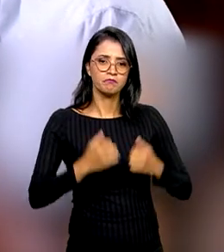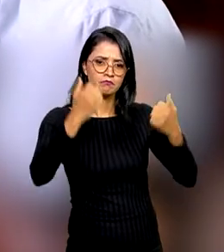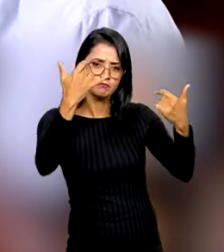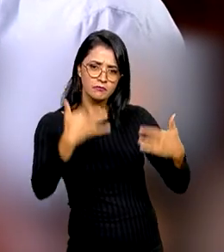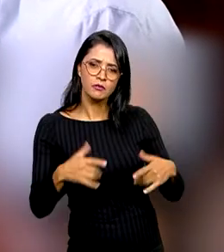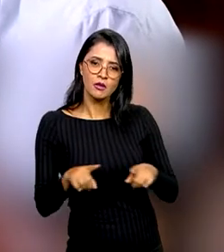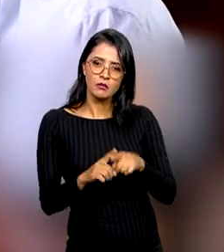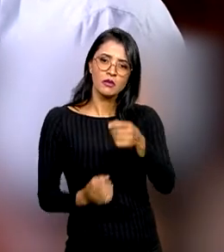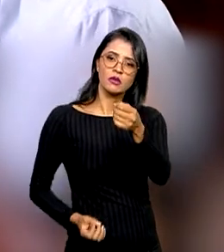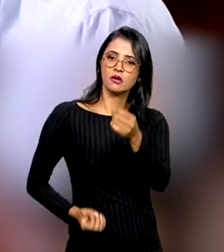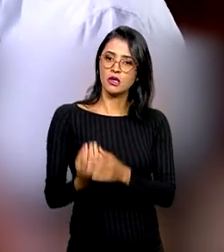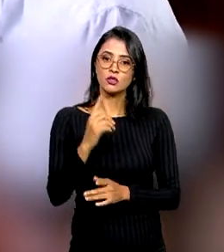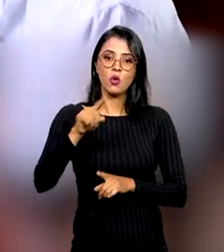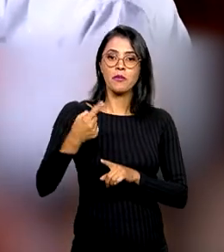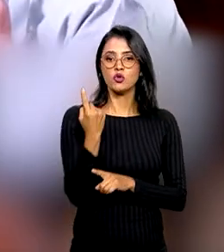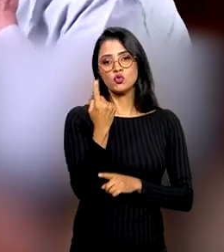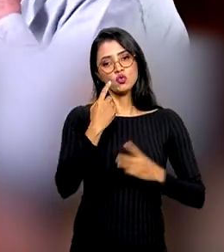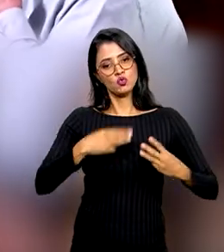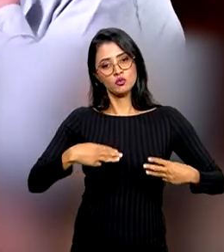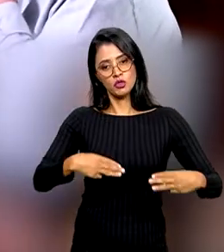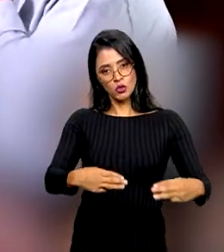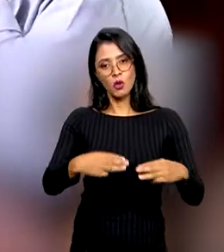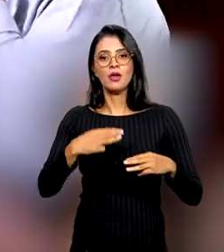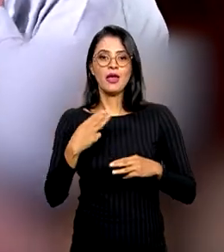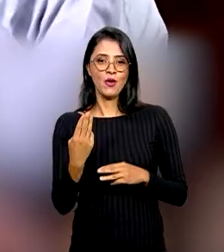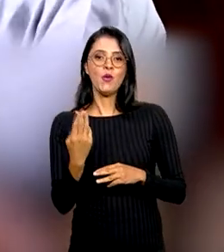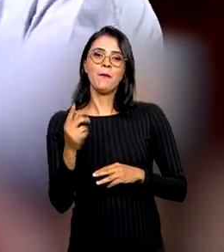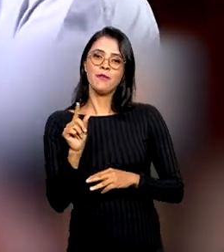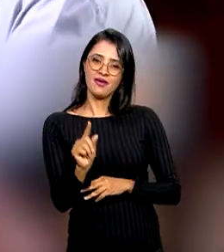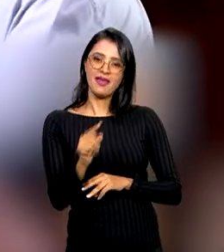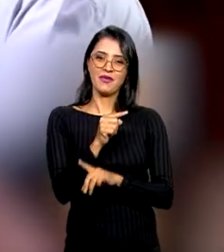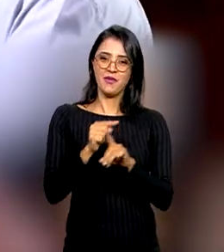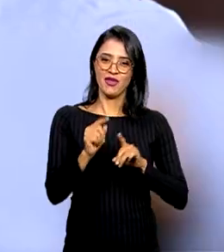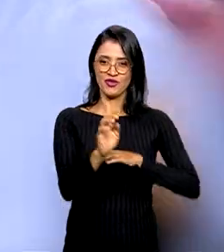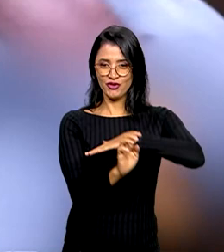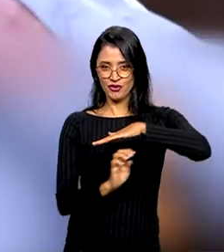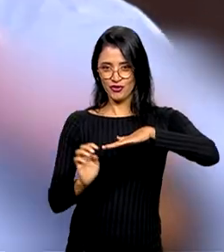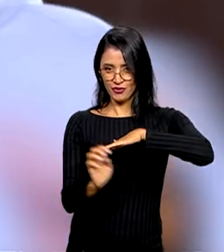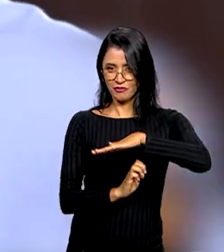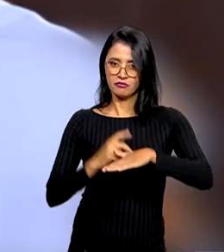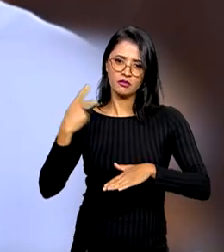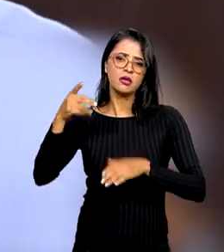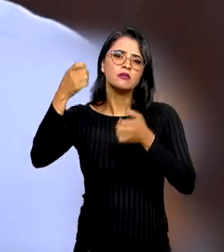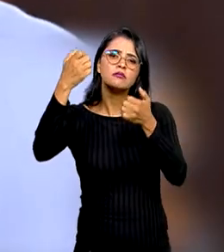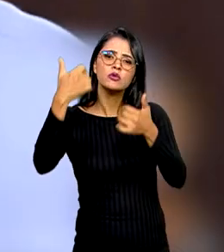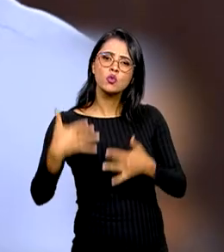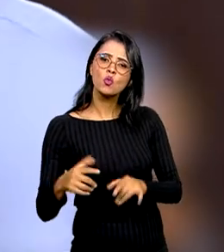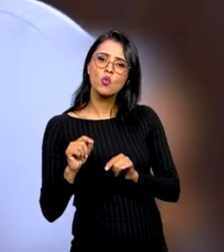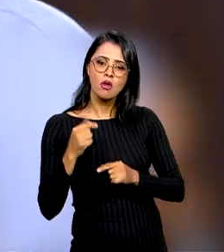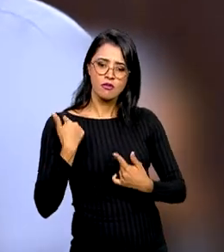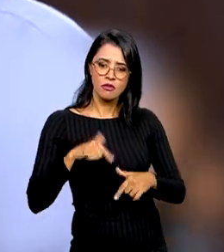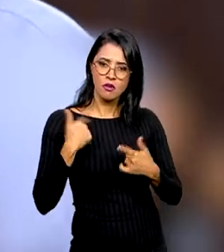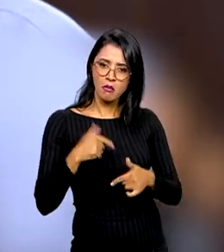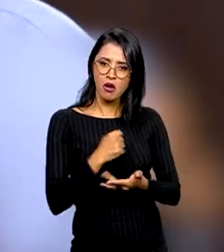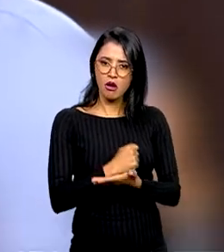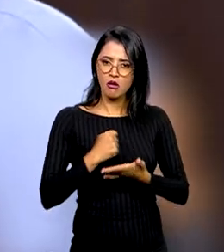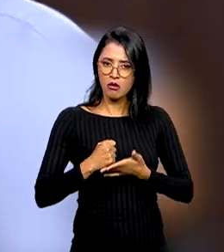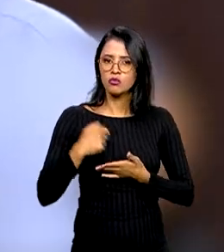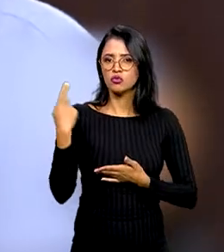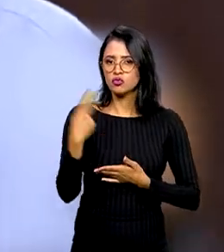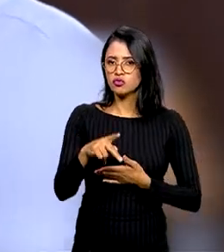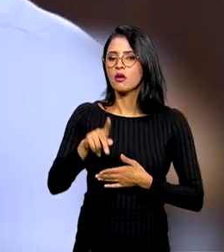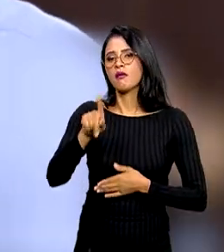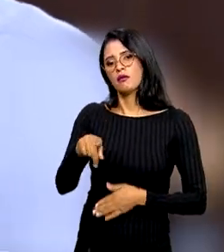sobre a criação de mais um ministério, o da pequena e média empresa. Segundo ele, os empregos com carteira assinada